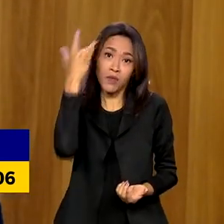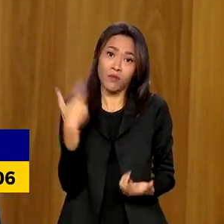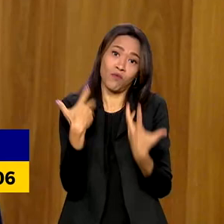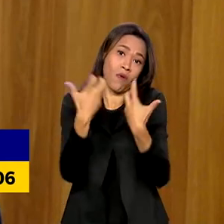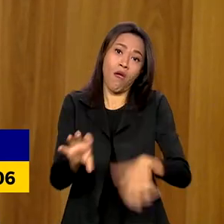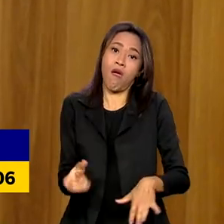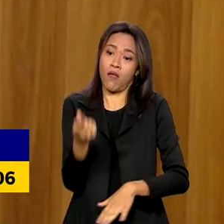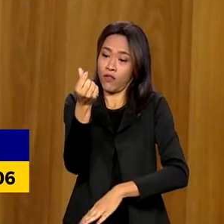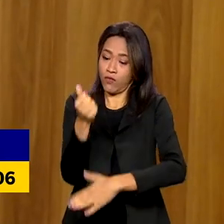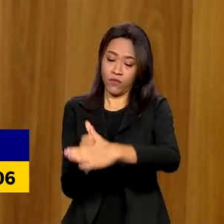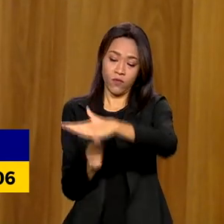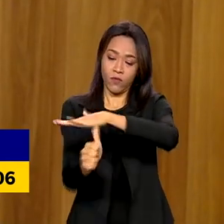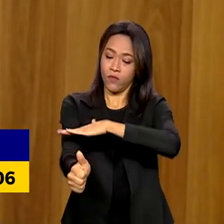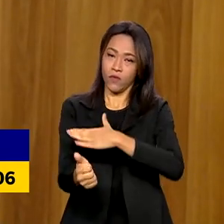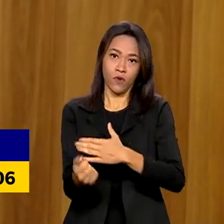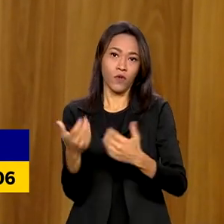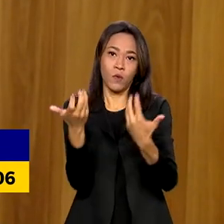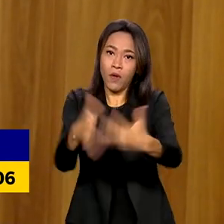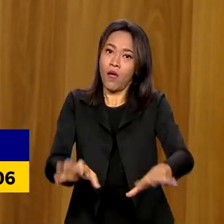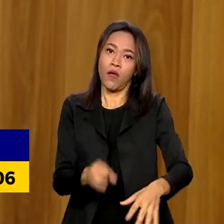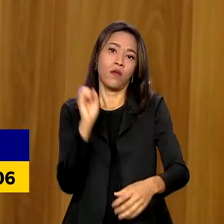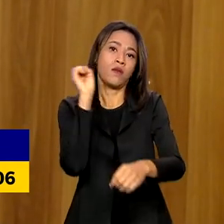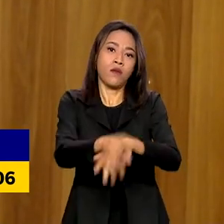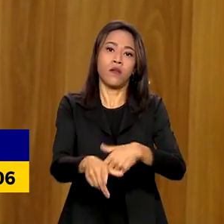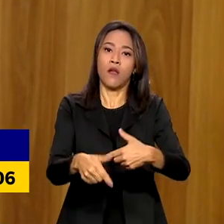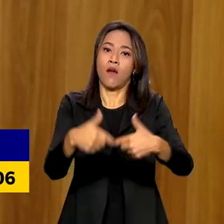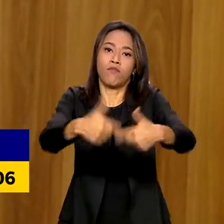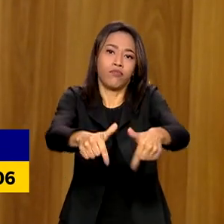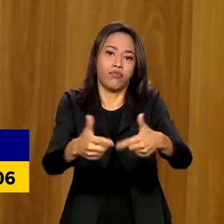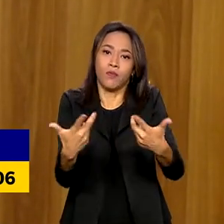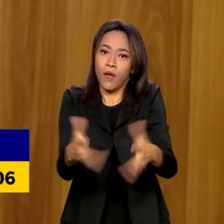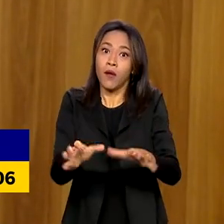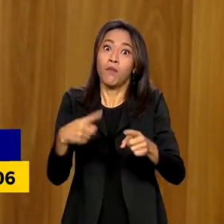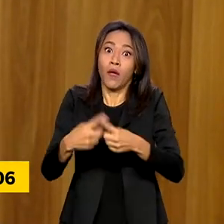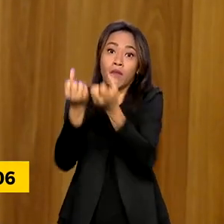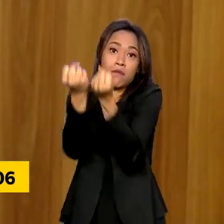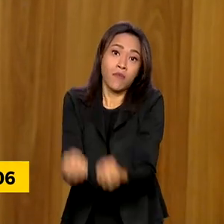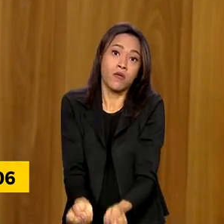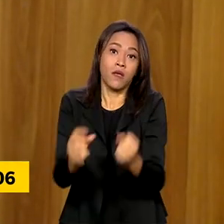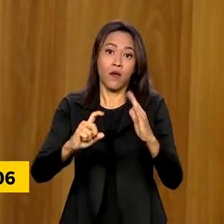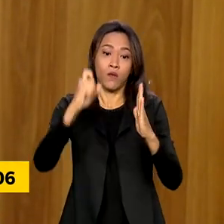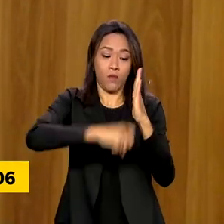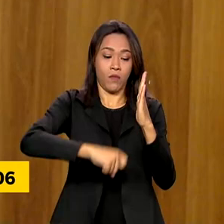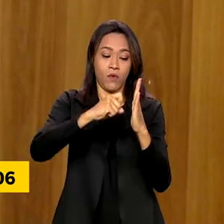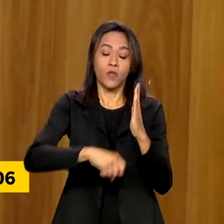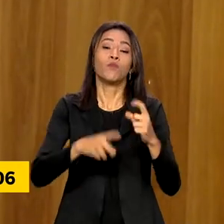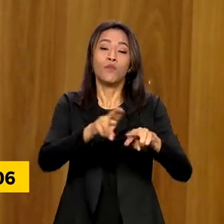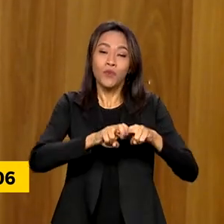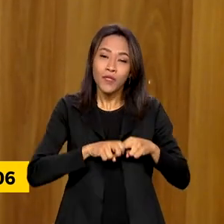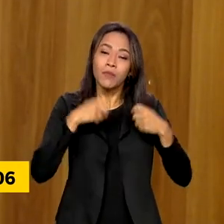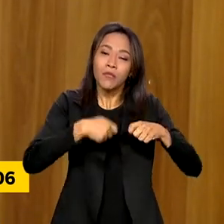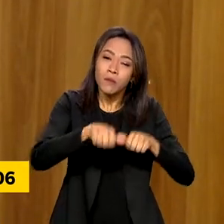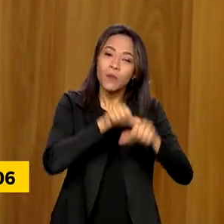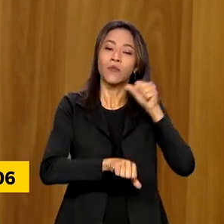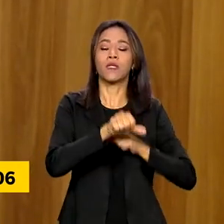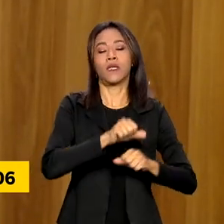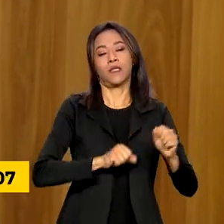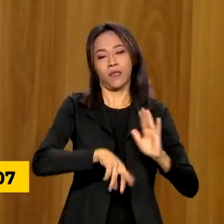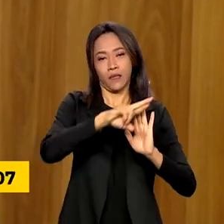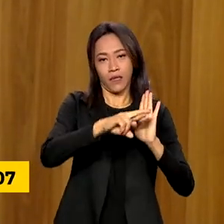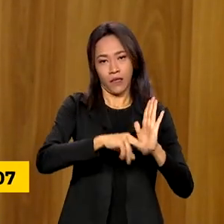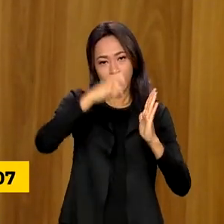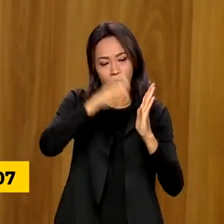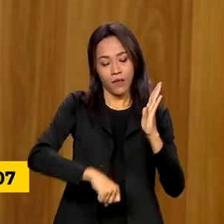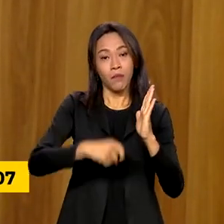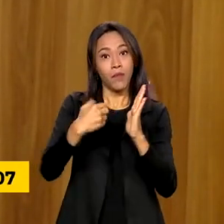emprego, mais renda. A expectativa é com a reforma tributária aprovada que a gente possa ter de imediato um crescimento de mais de 10%